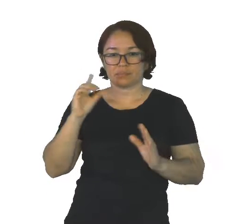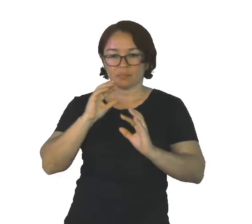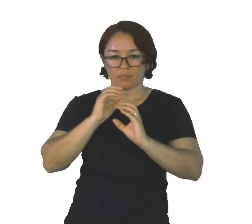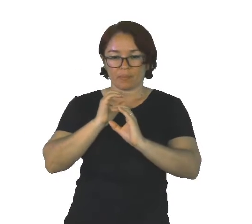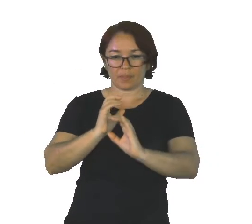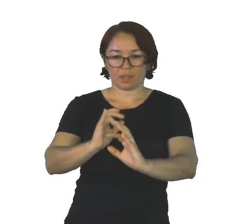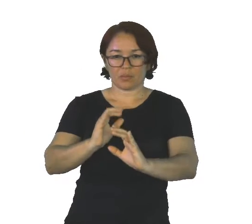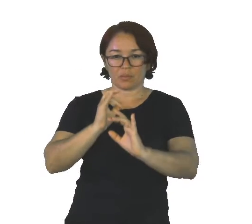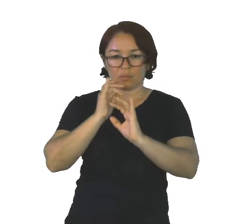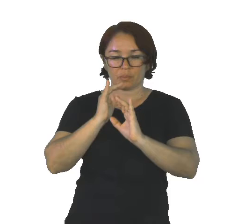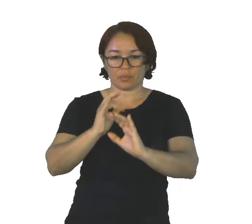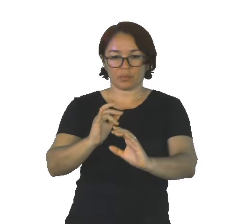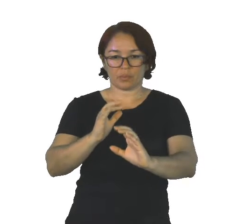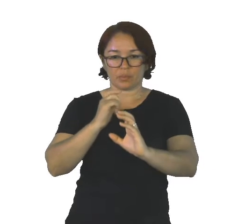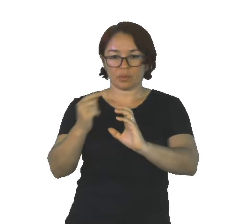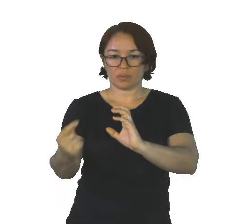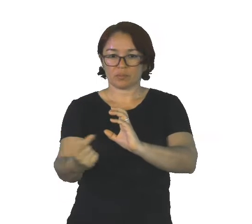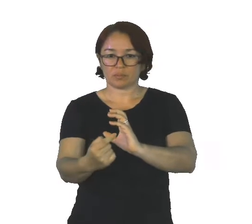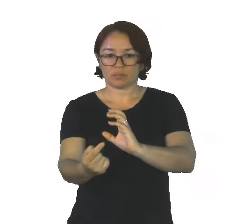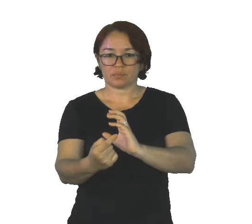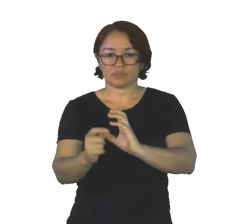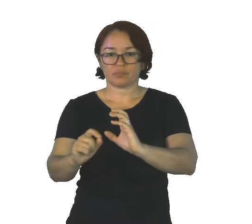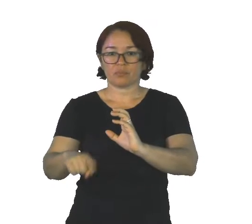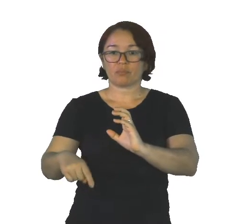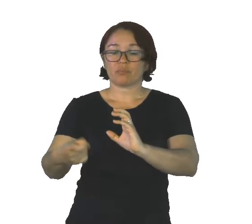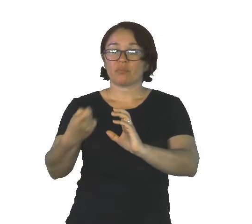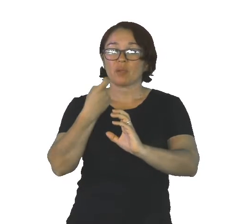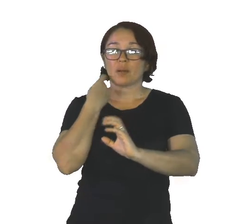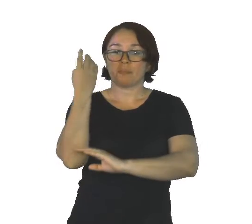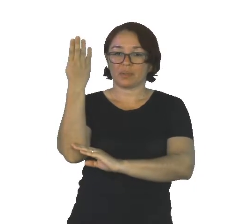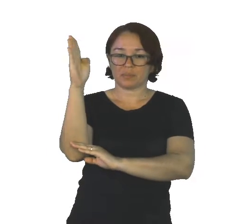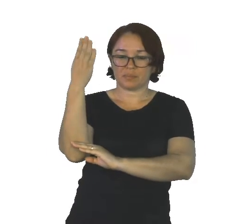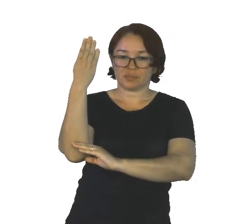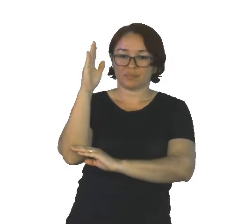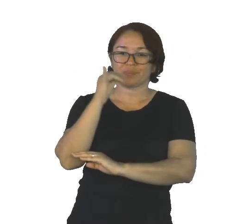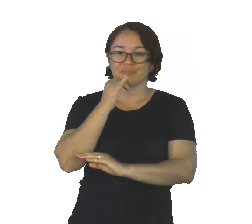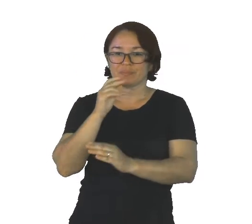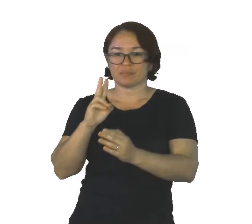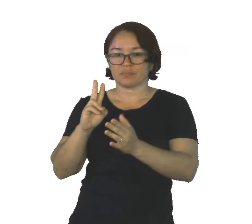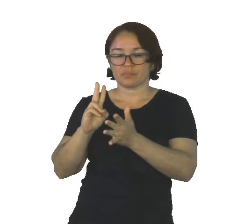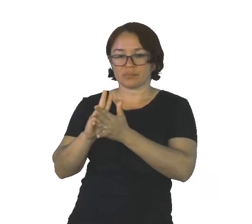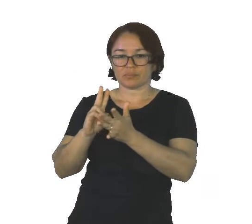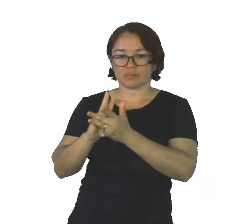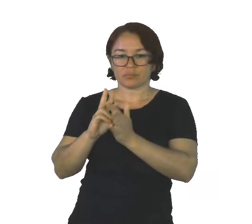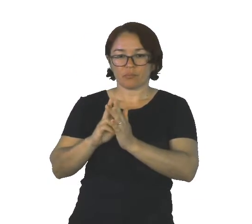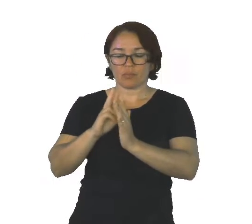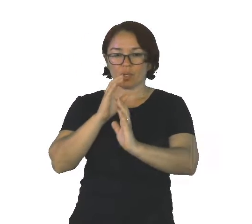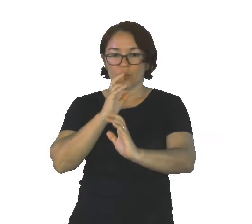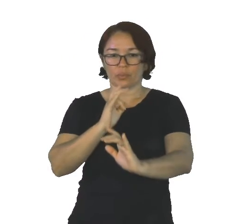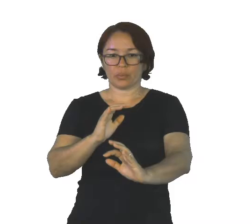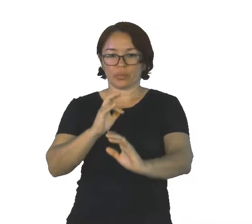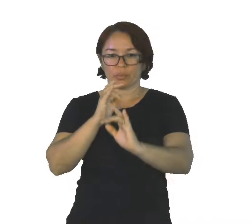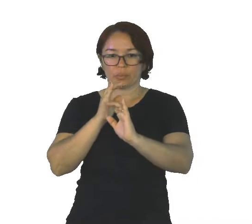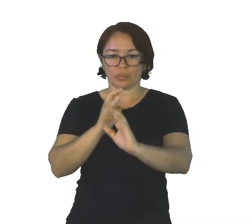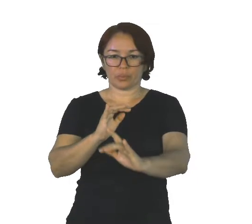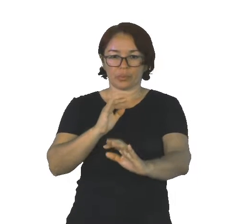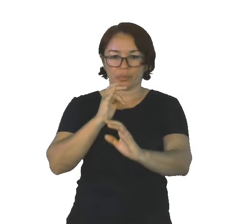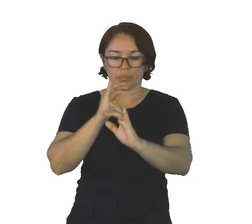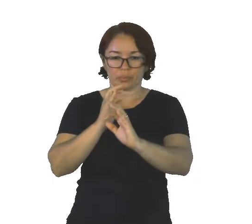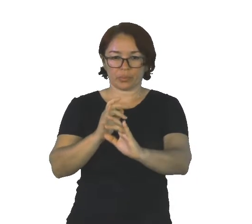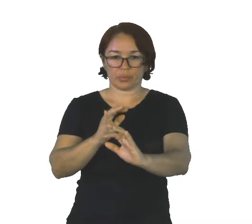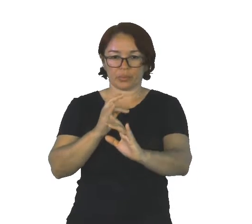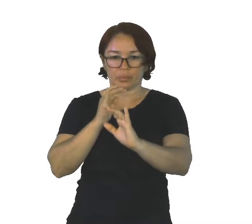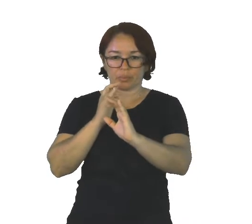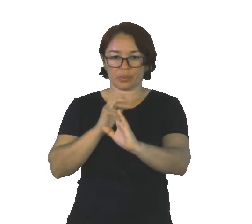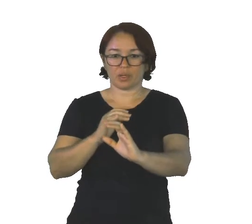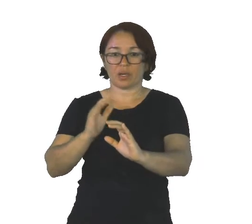um peixe de madeira na ponta. Conforme o índio tocava esta flauta, o peixe de madeira batia na ponta do instrumento,